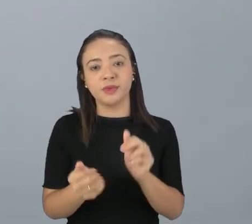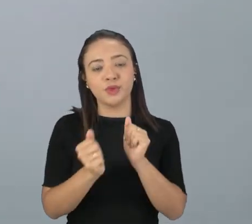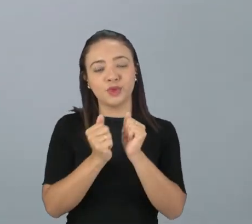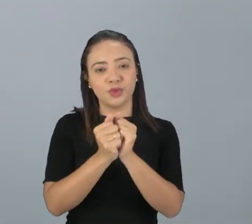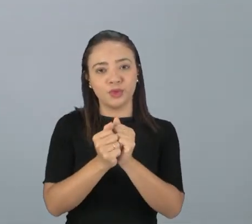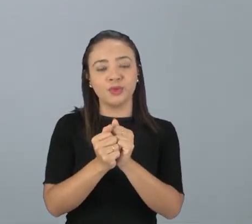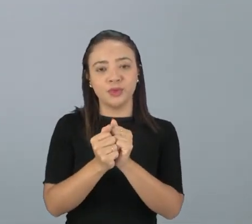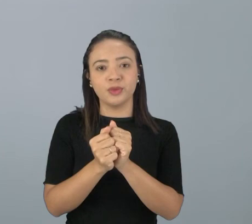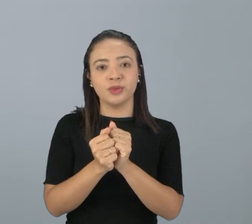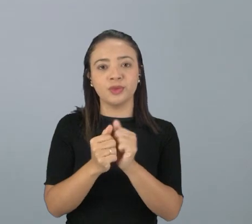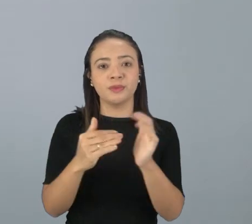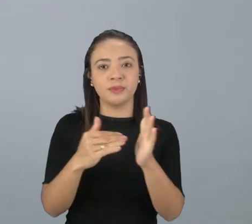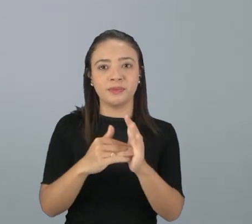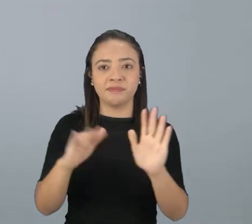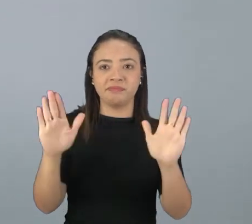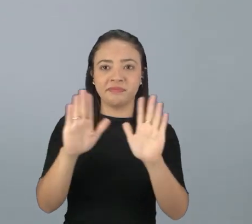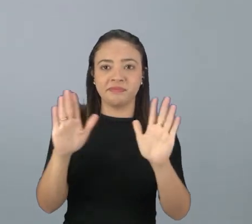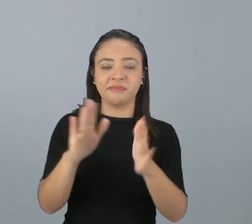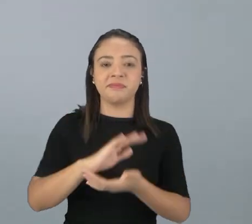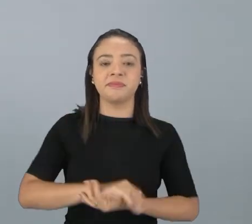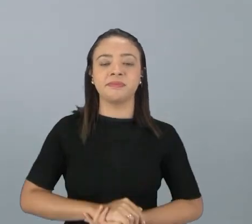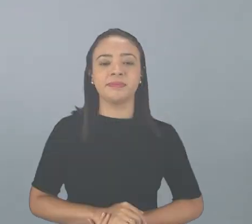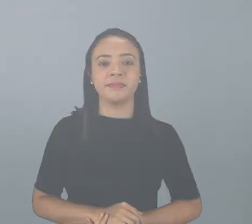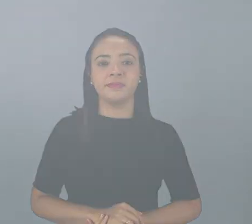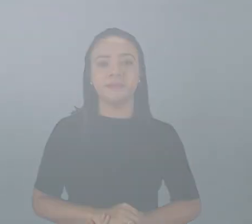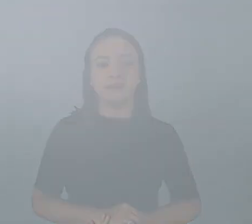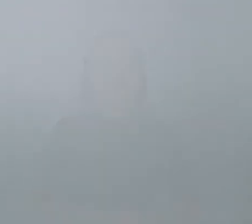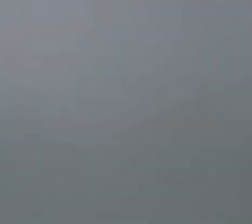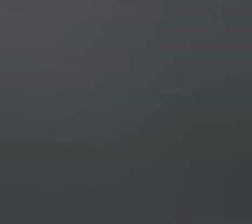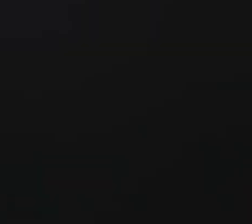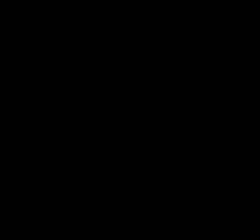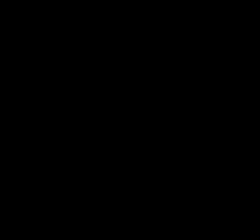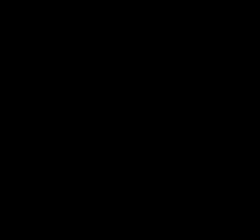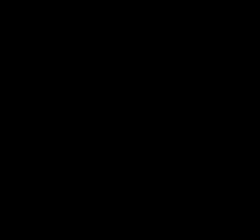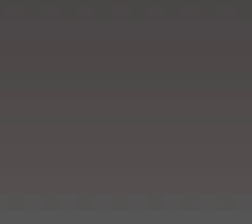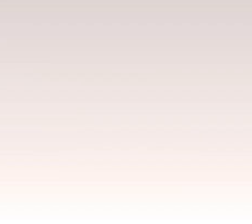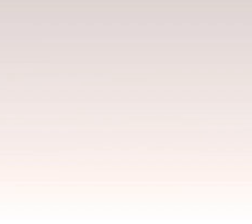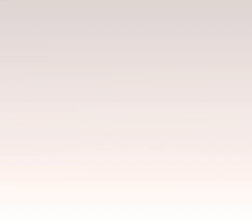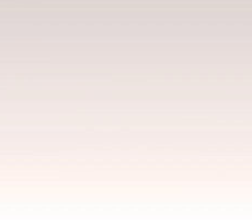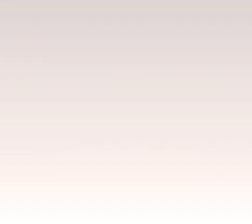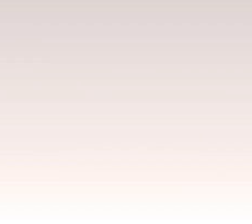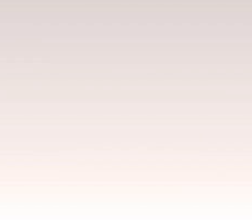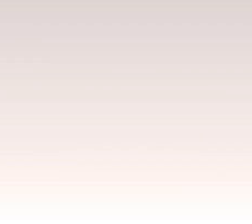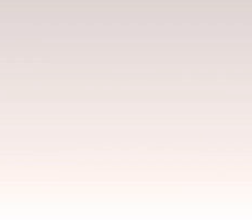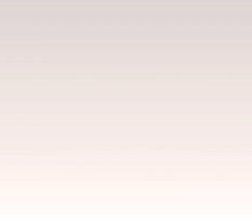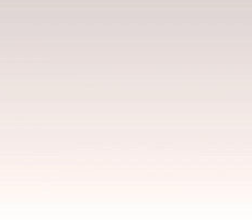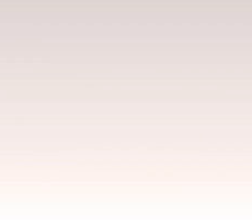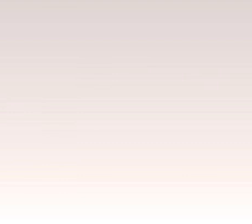aqui. Até a próxima e bons estudos!